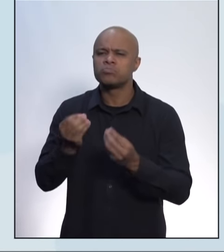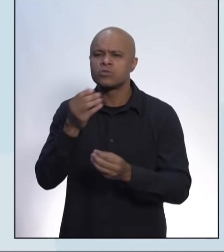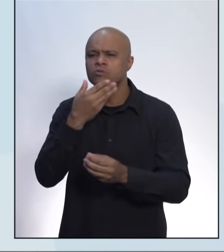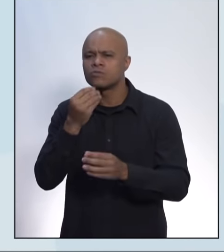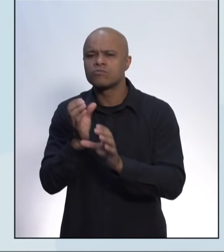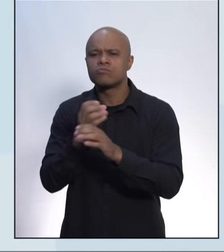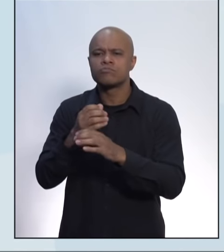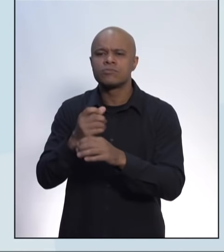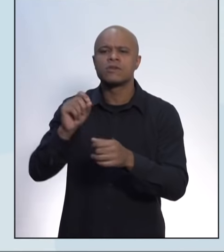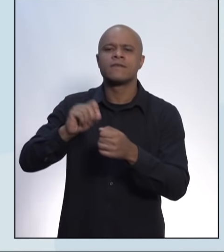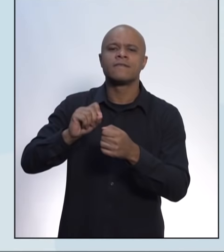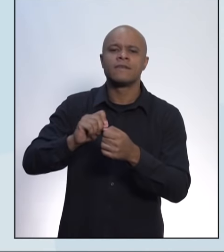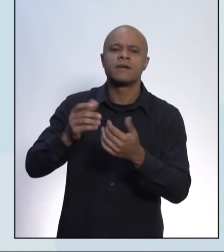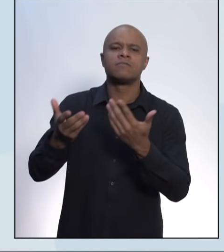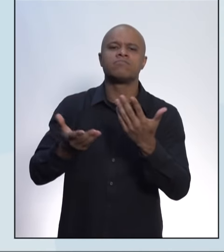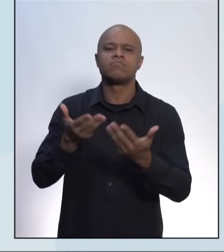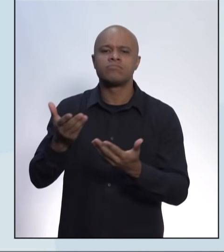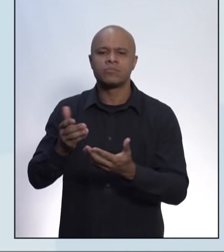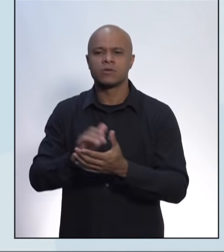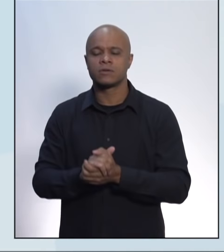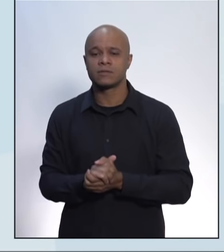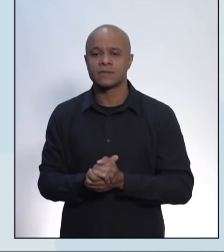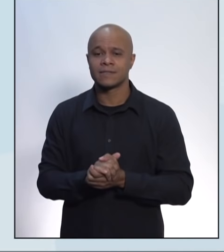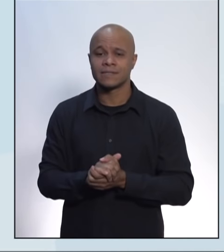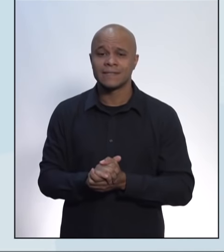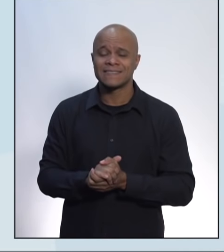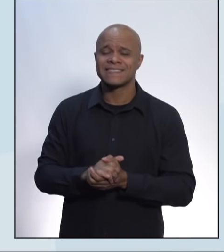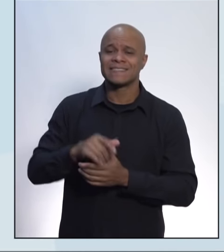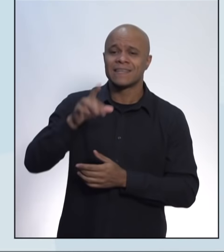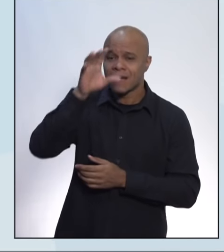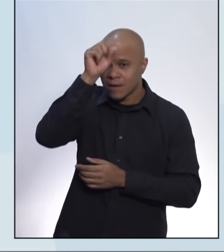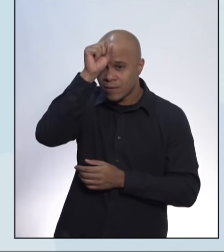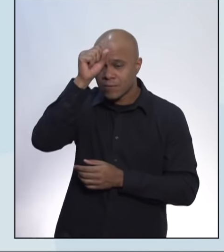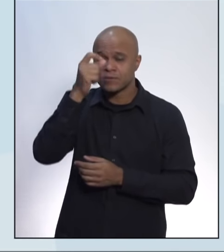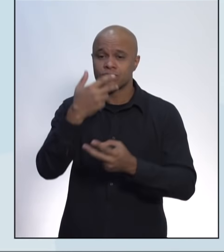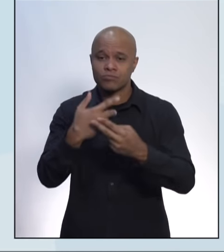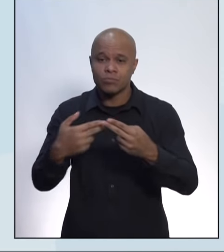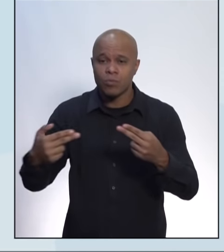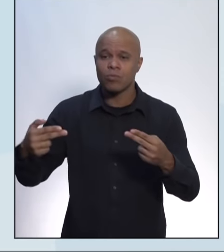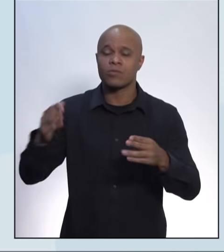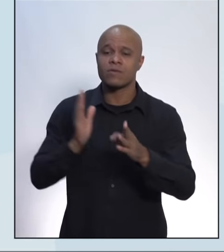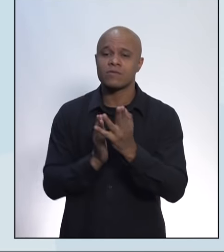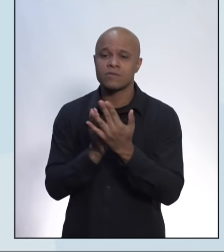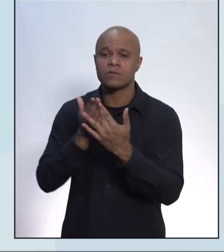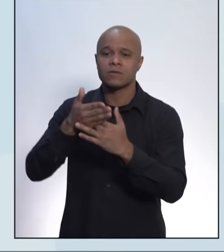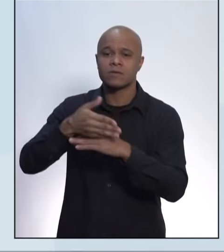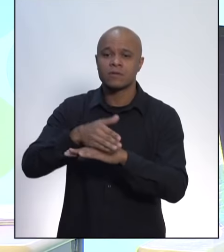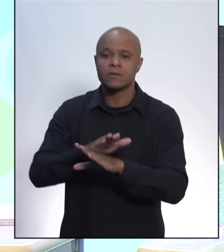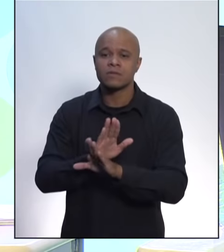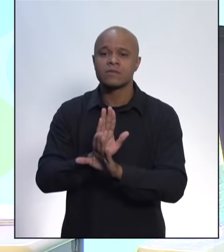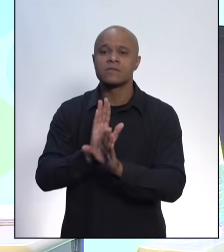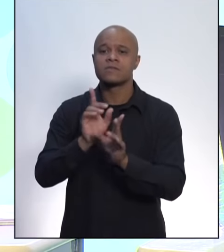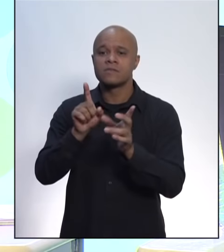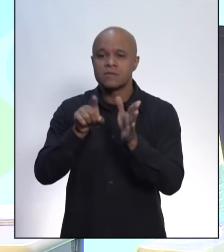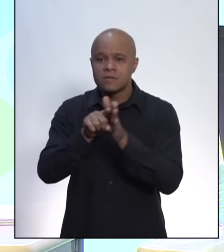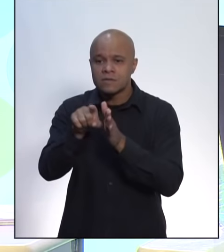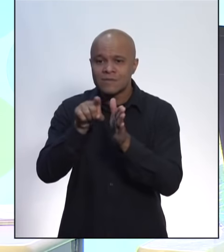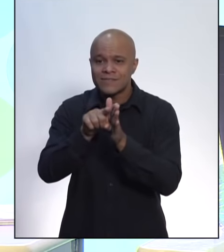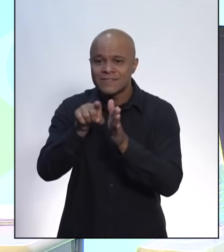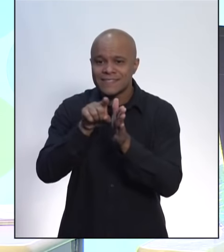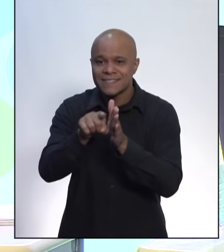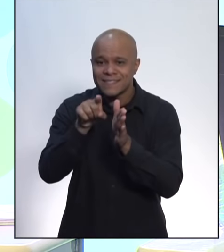por cientista faz o a dança sites do ele aprende coisas por meio da pesquisa